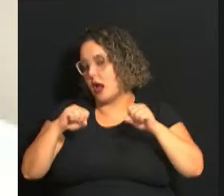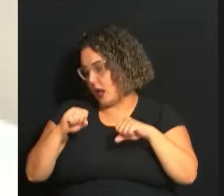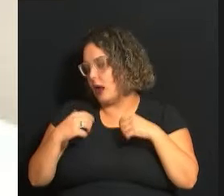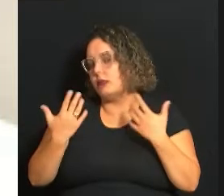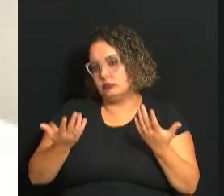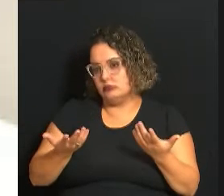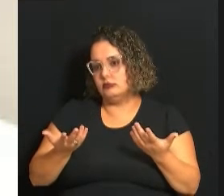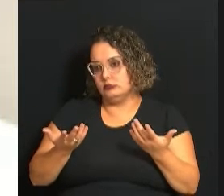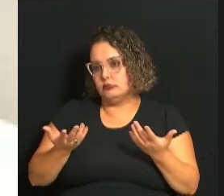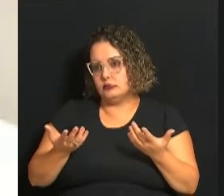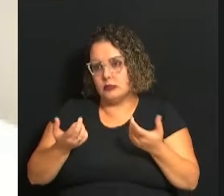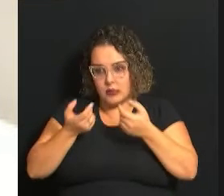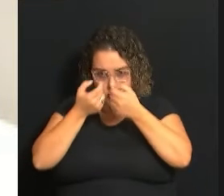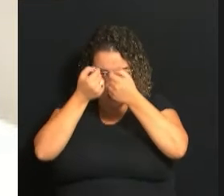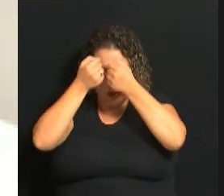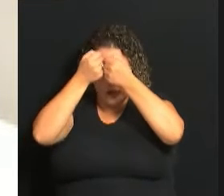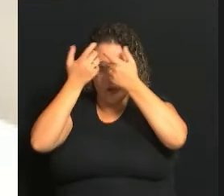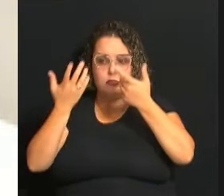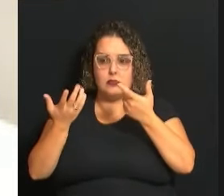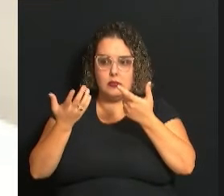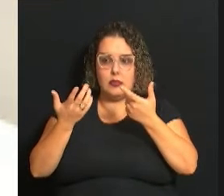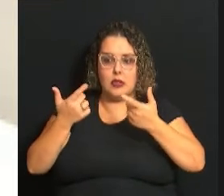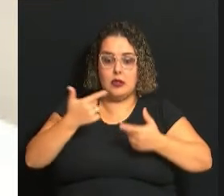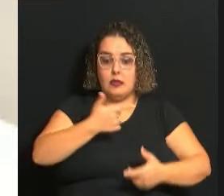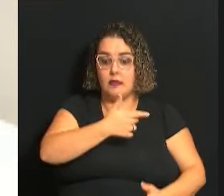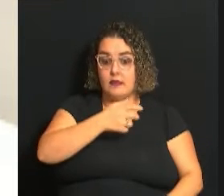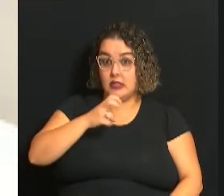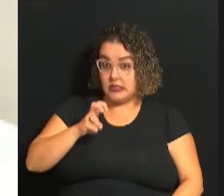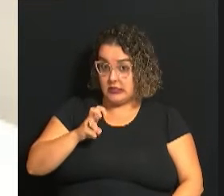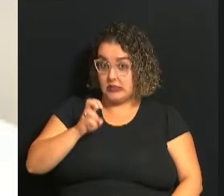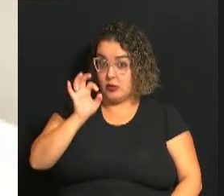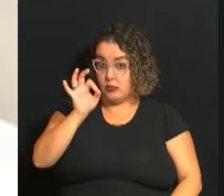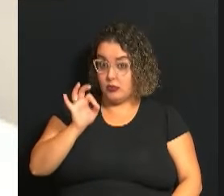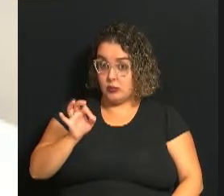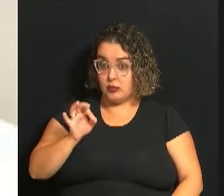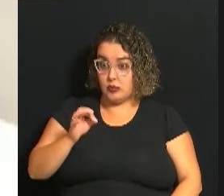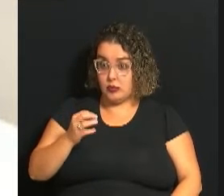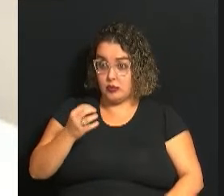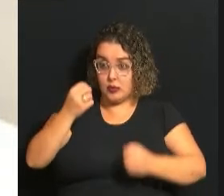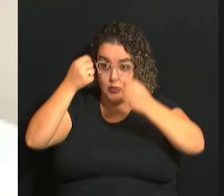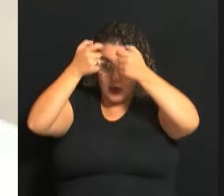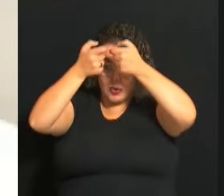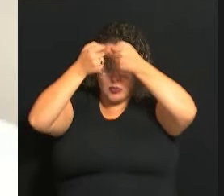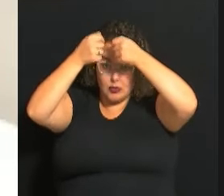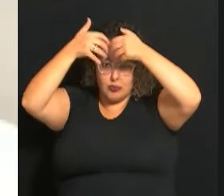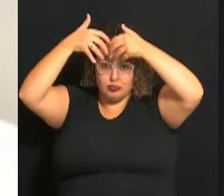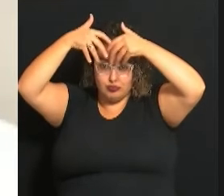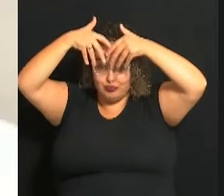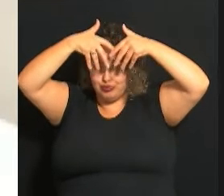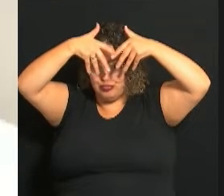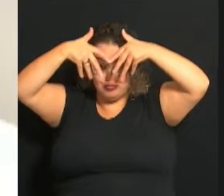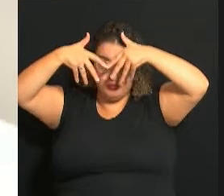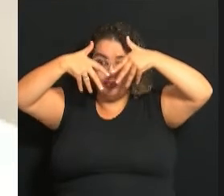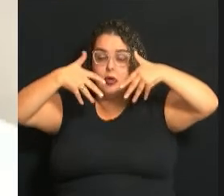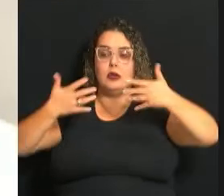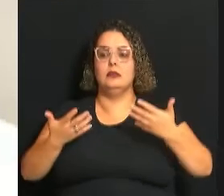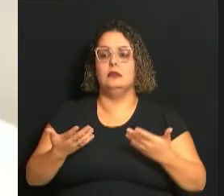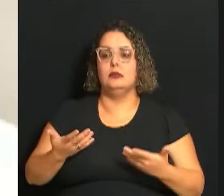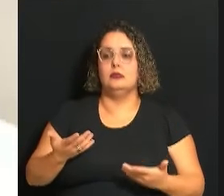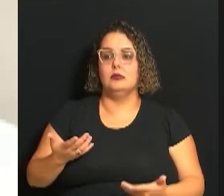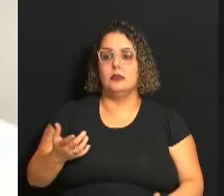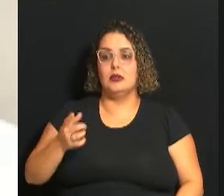com um tumor que recobria 25% do meu cérebro, um tumor infiltrativo. Ou seja, ele não era um